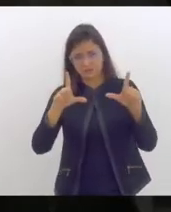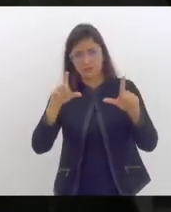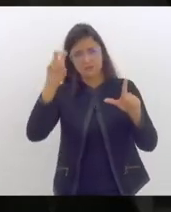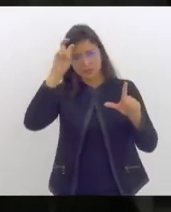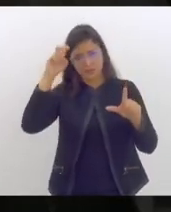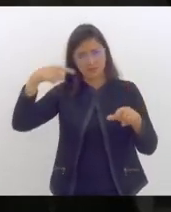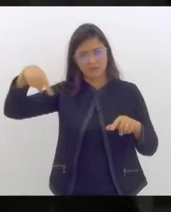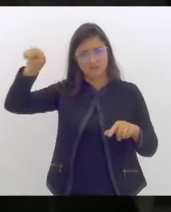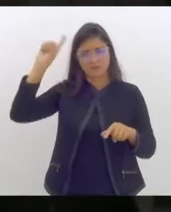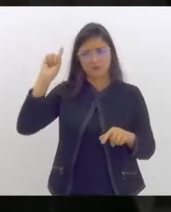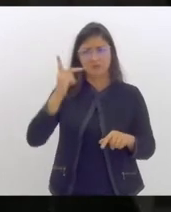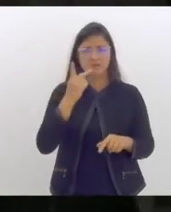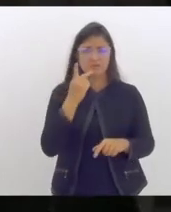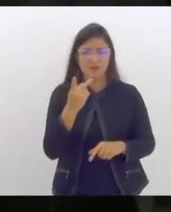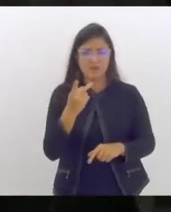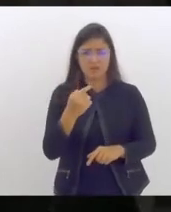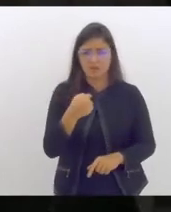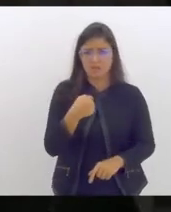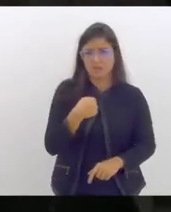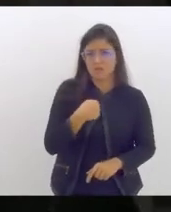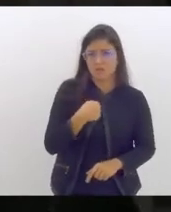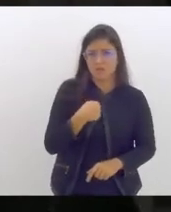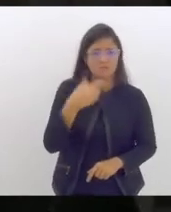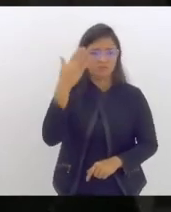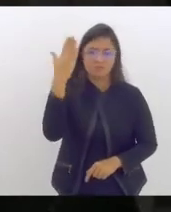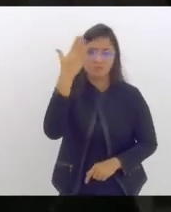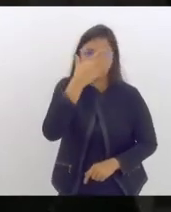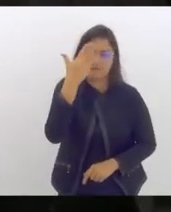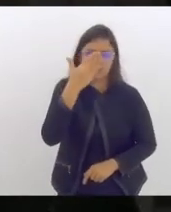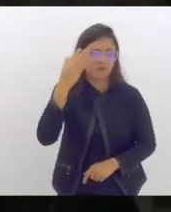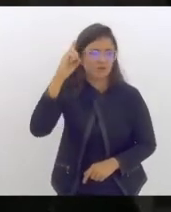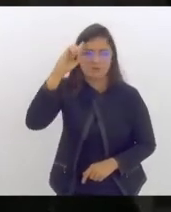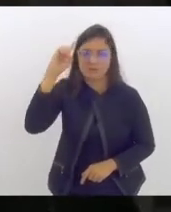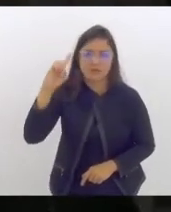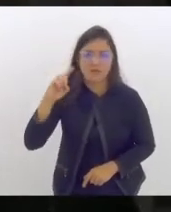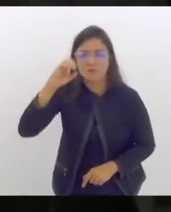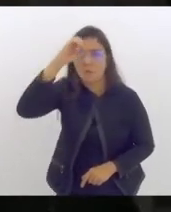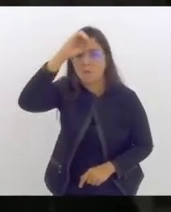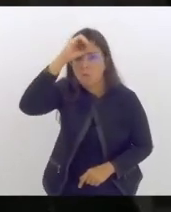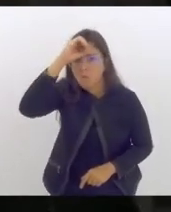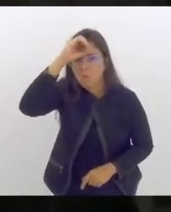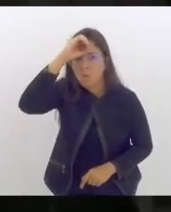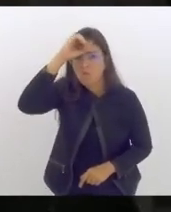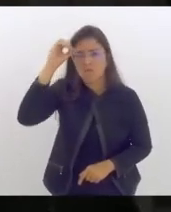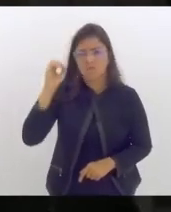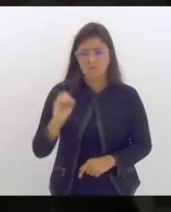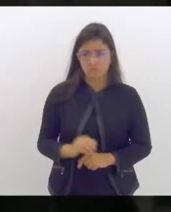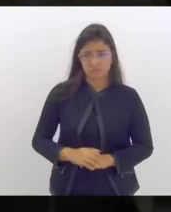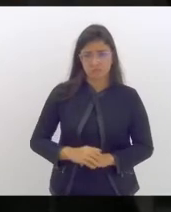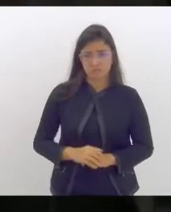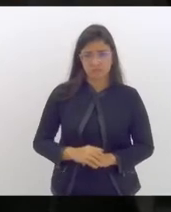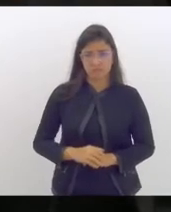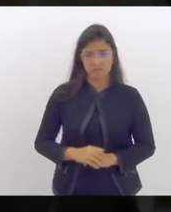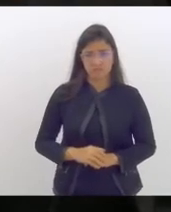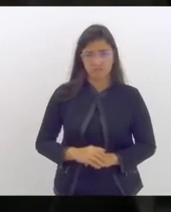não tive nenhuma ciência, porque não há nenhuma